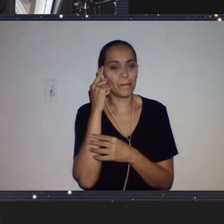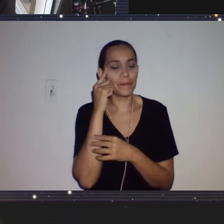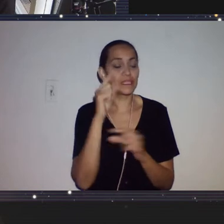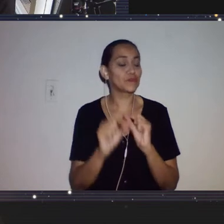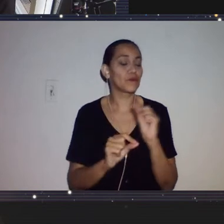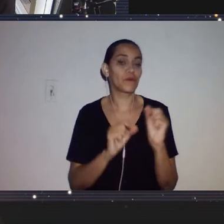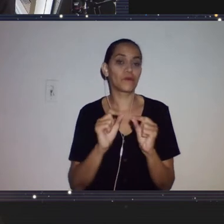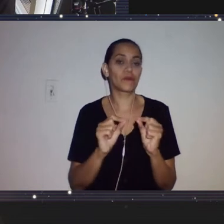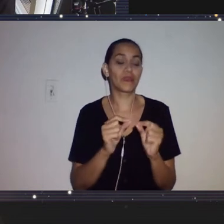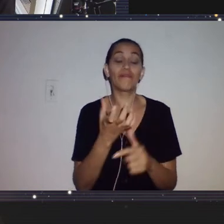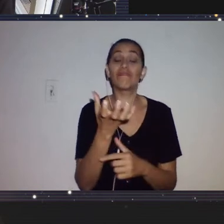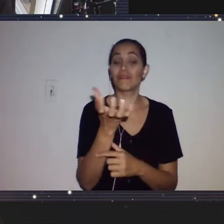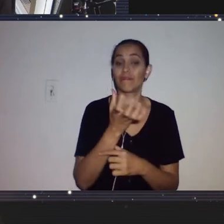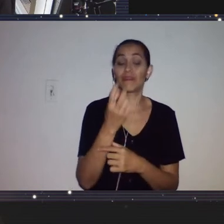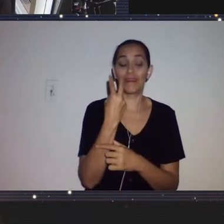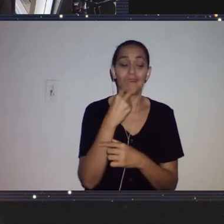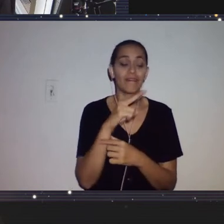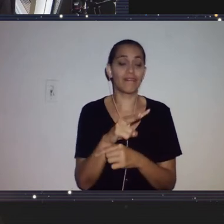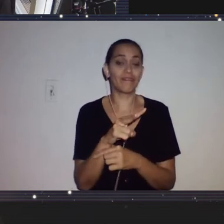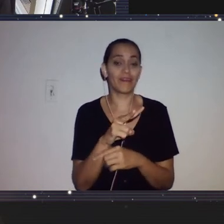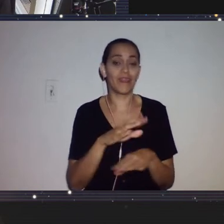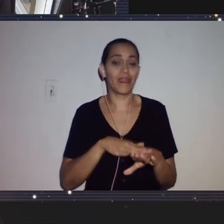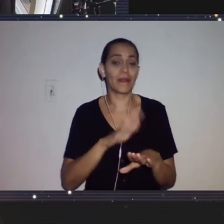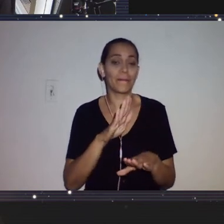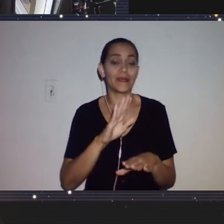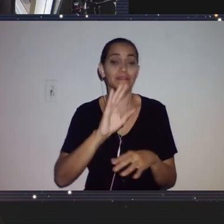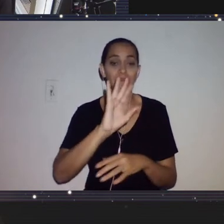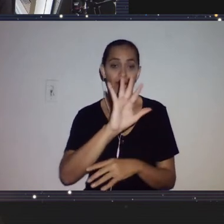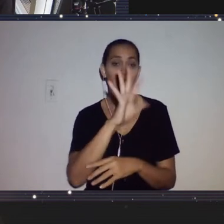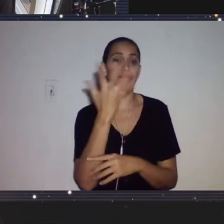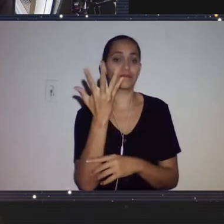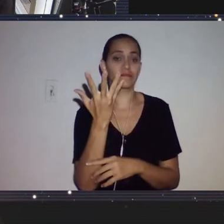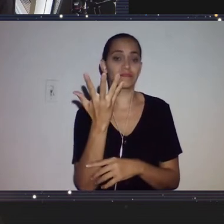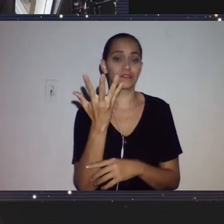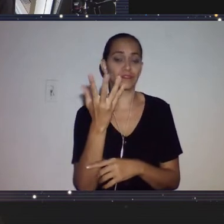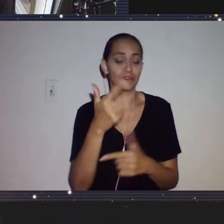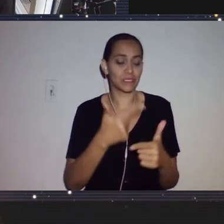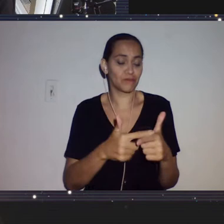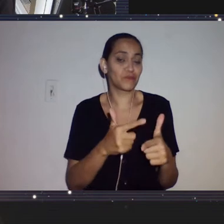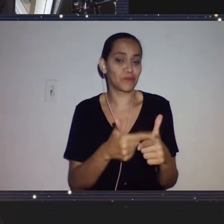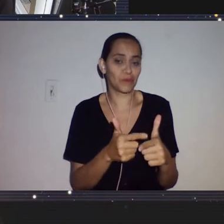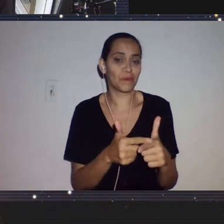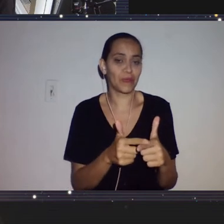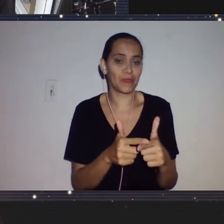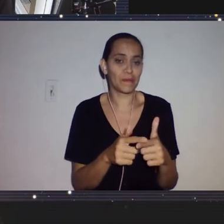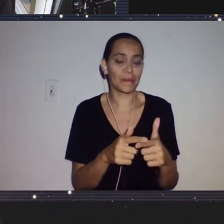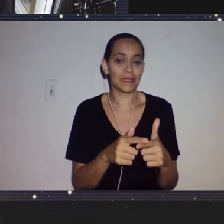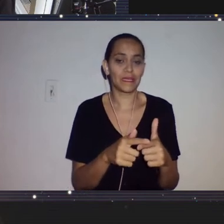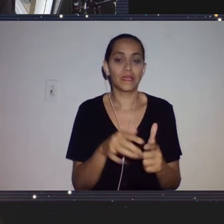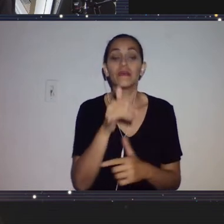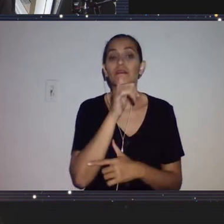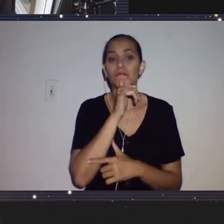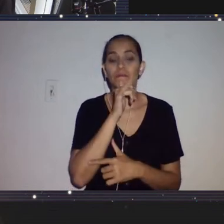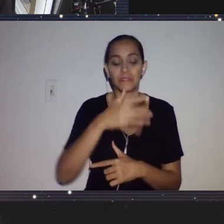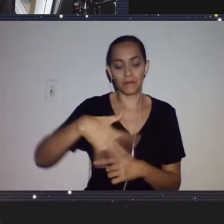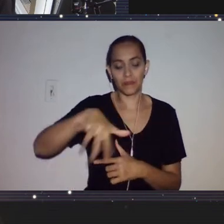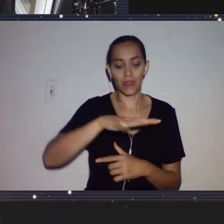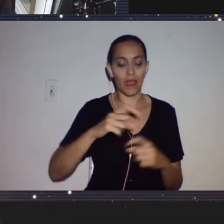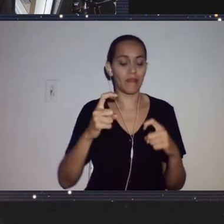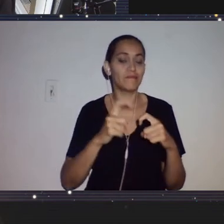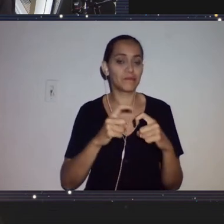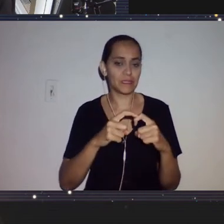de ver é mais resolução de problemas de grande impacto, por exemplo, na área de medicina, na área de